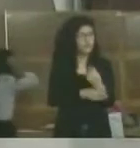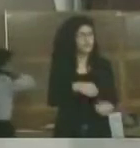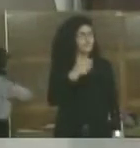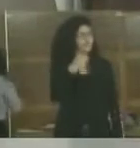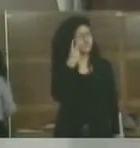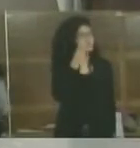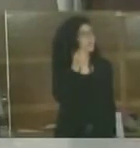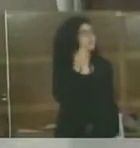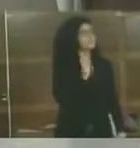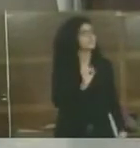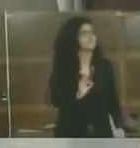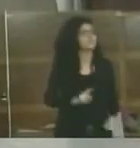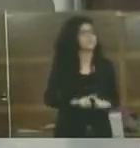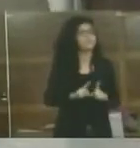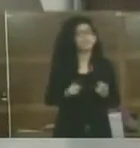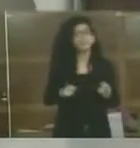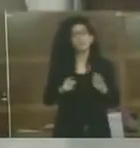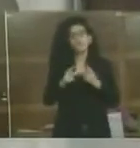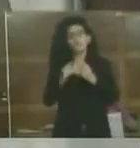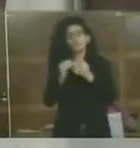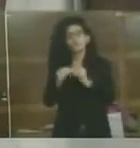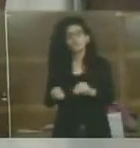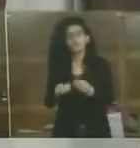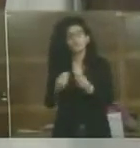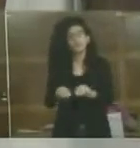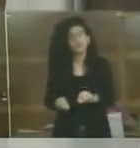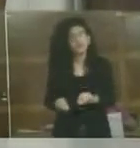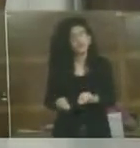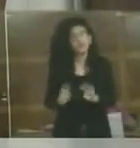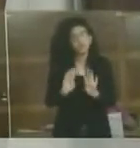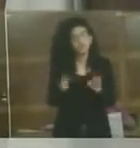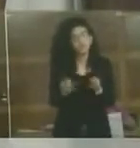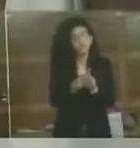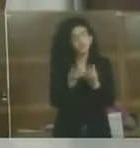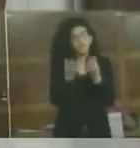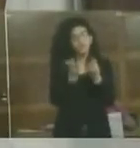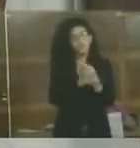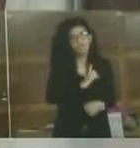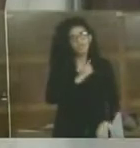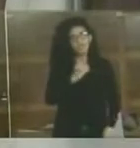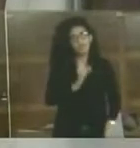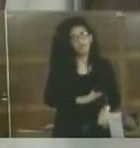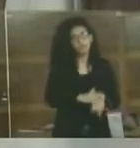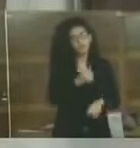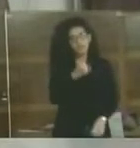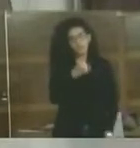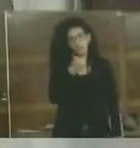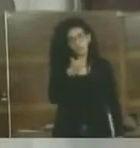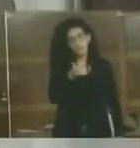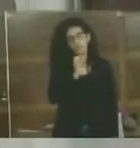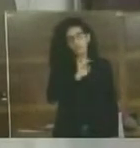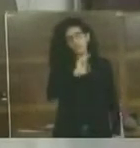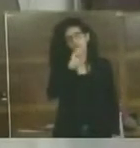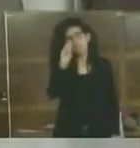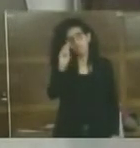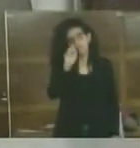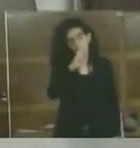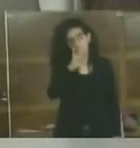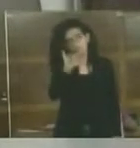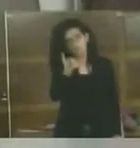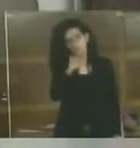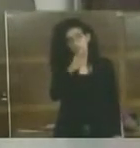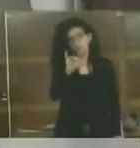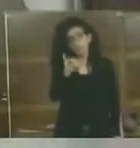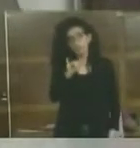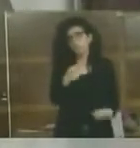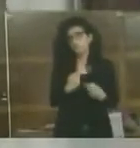sabem, sabe qual é o prejuízo que o estaleiro Brasfel está tendo nessas duas obras? Mais de 2 bilhões. Porque fizeram